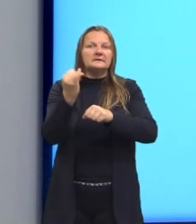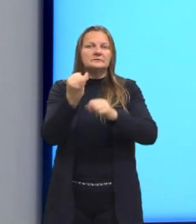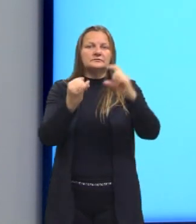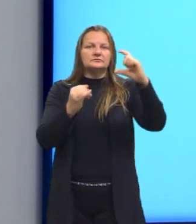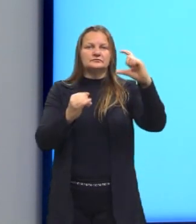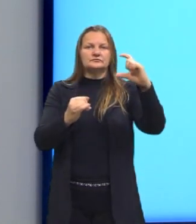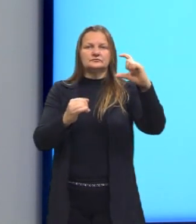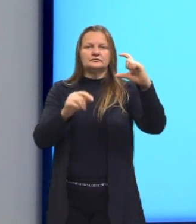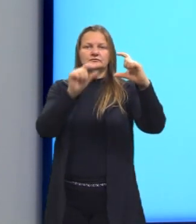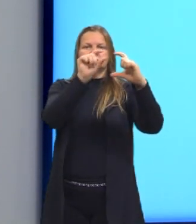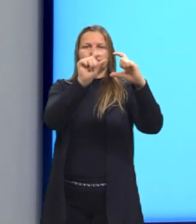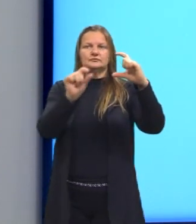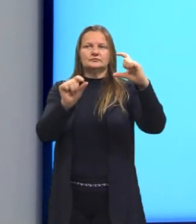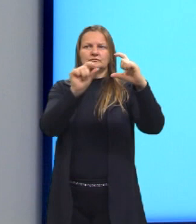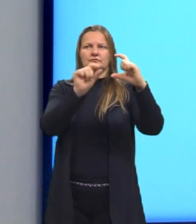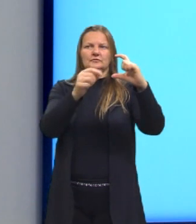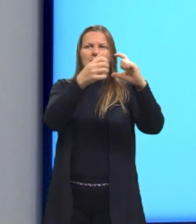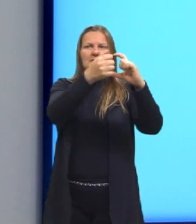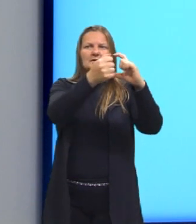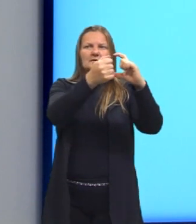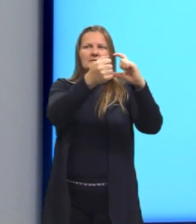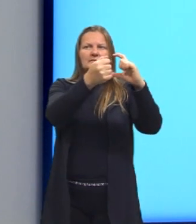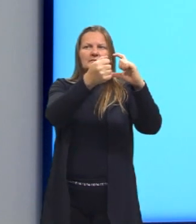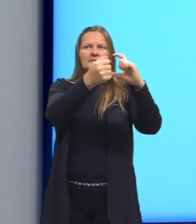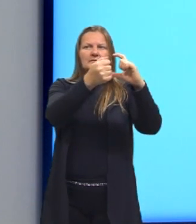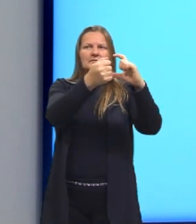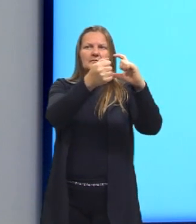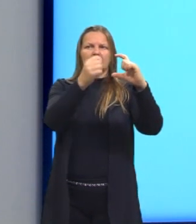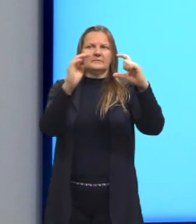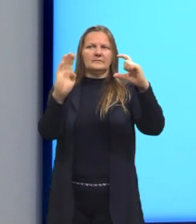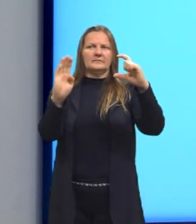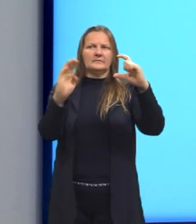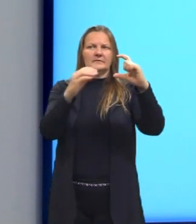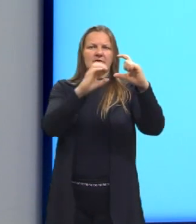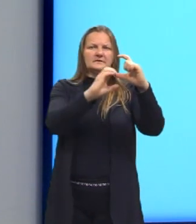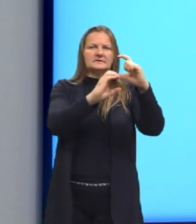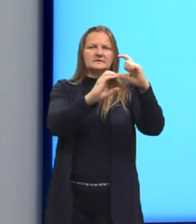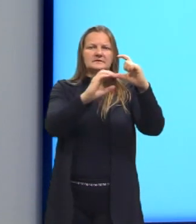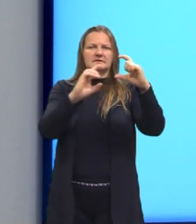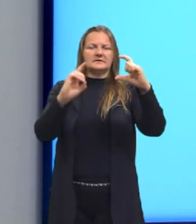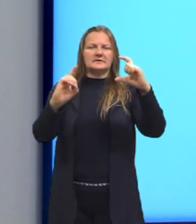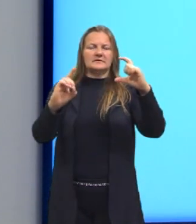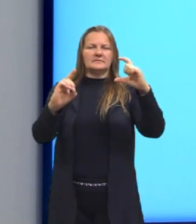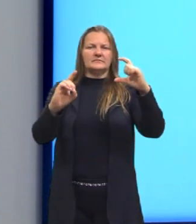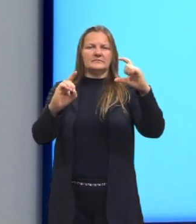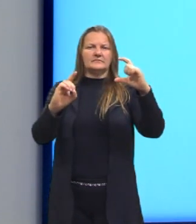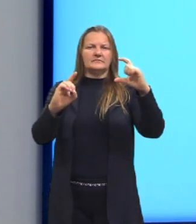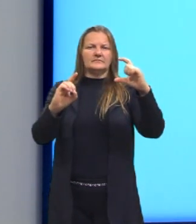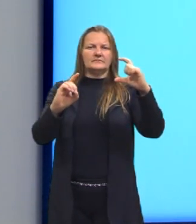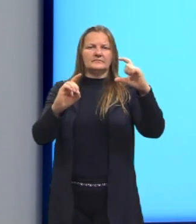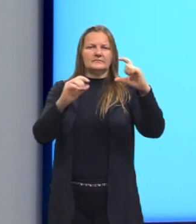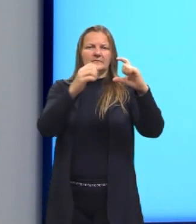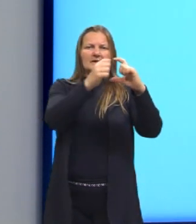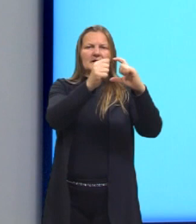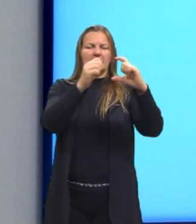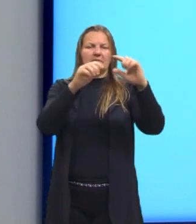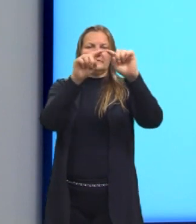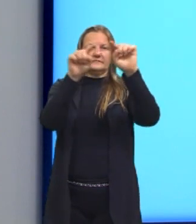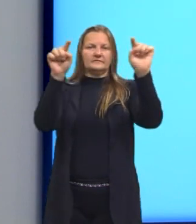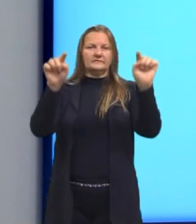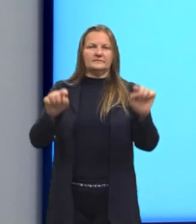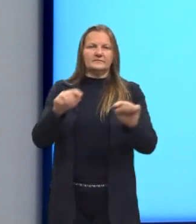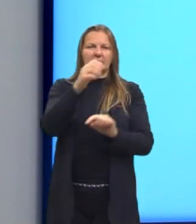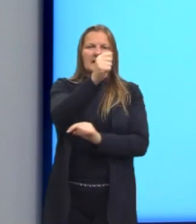dessa matriz, nós temos os elementos na primeira linha, A e B, na segunda linha, o C e o D. Então, a